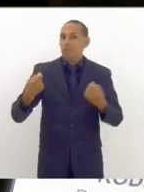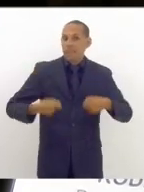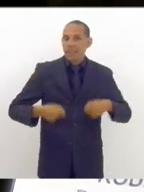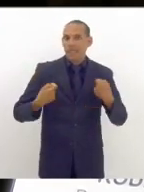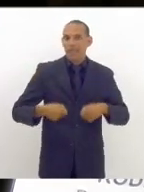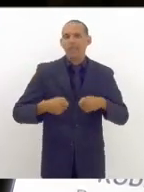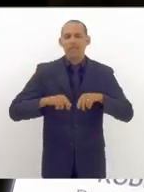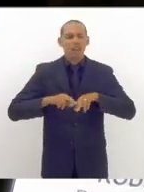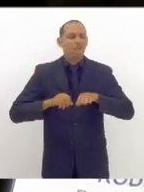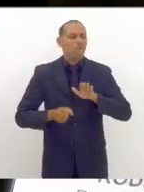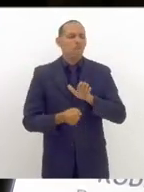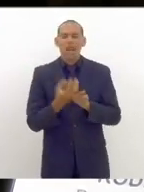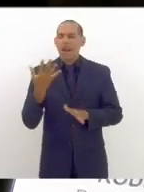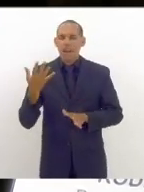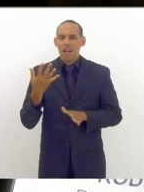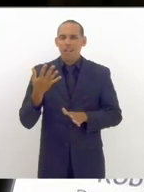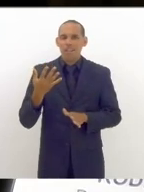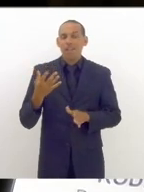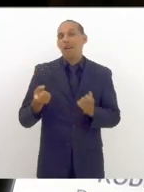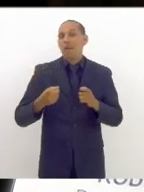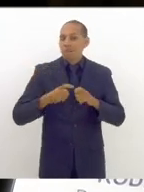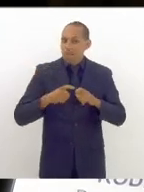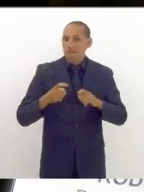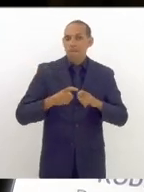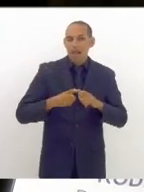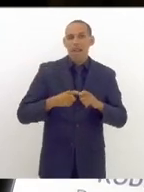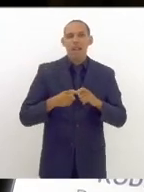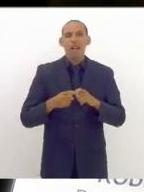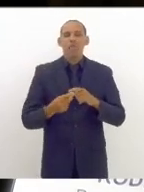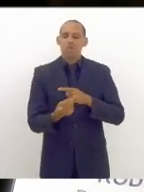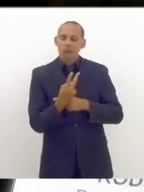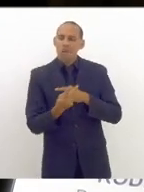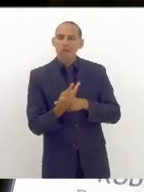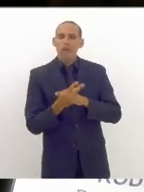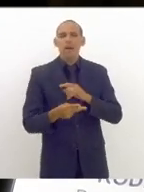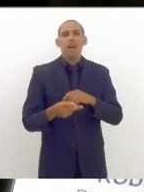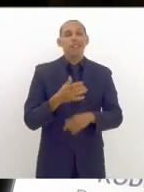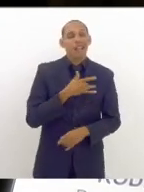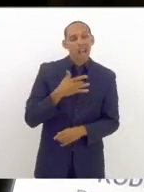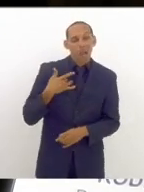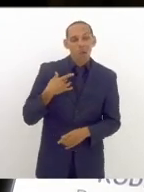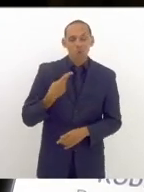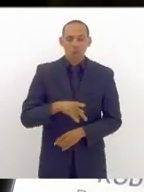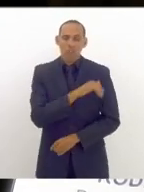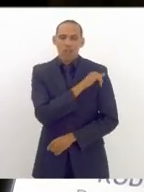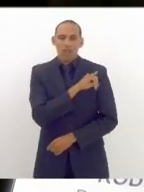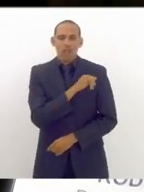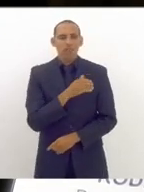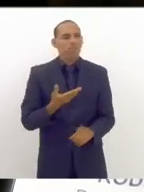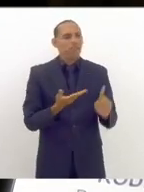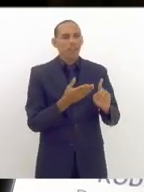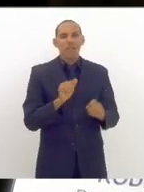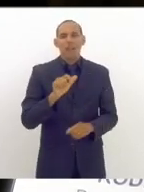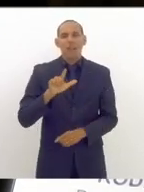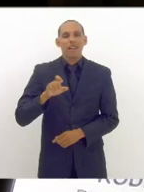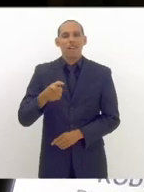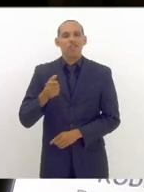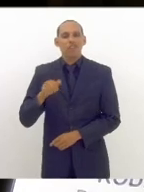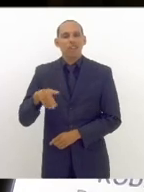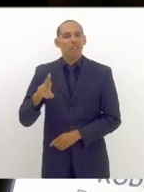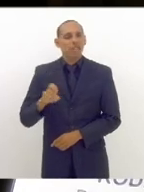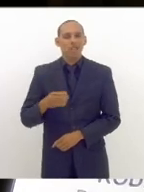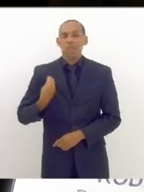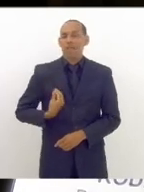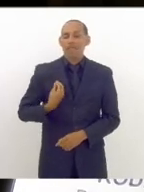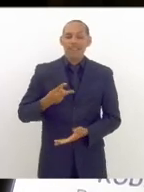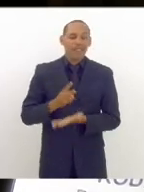prol do ato médico e da proteção do médico e da saúde do Rio de Janeiro, o doutor Alexandre Kep esteve sempre presente,